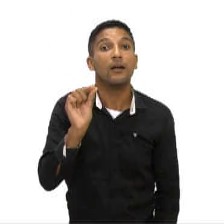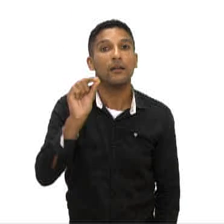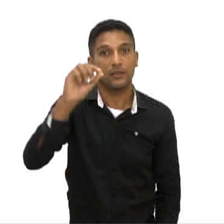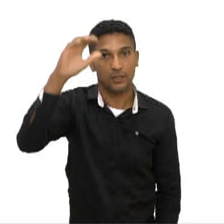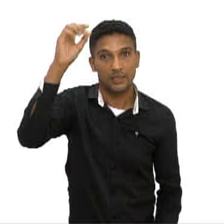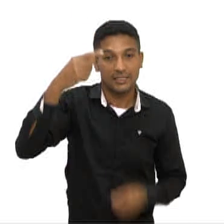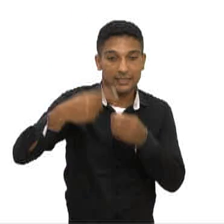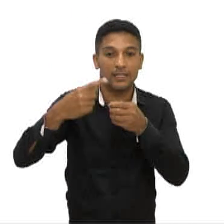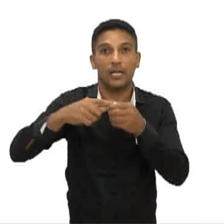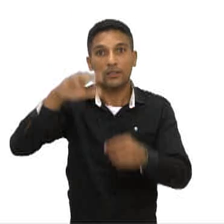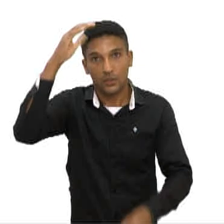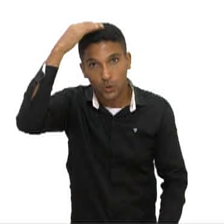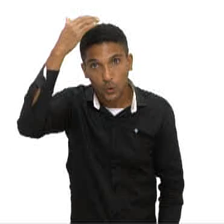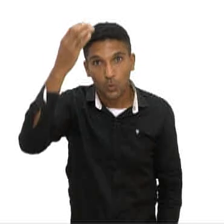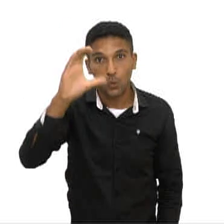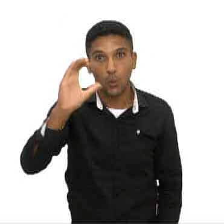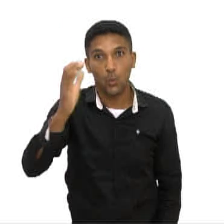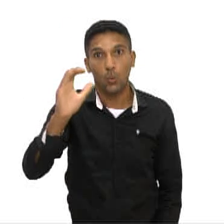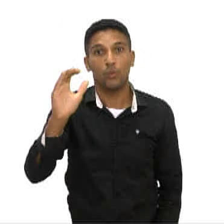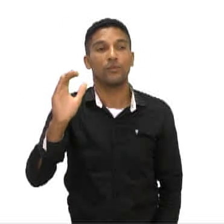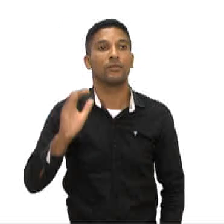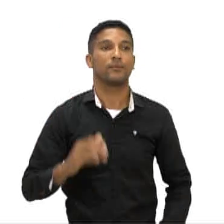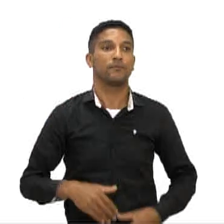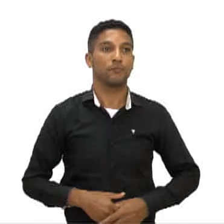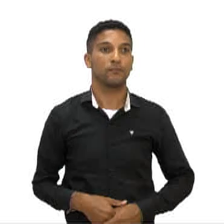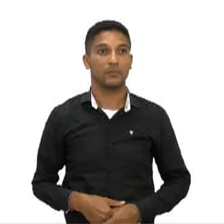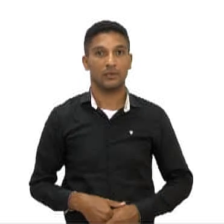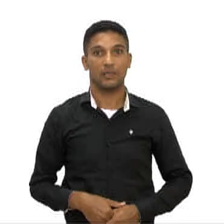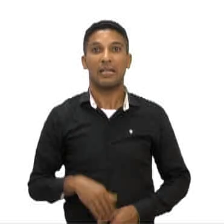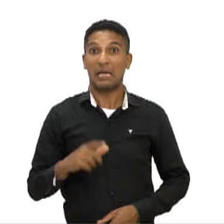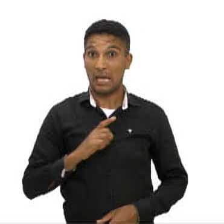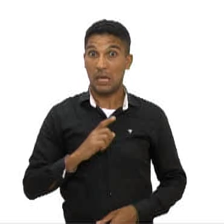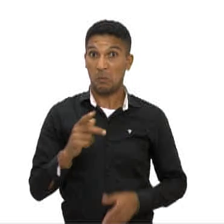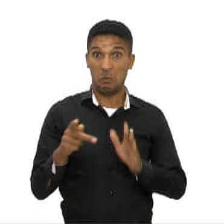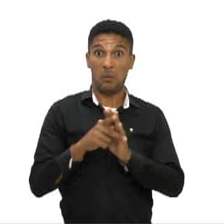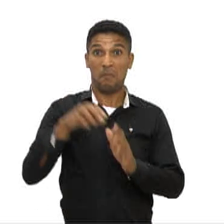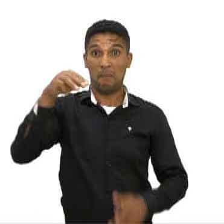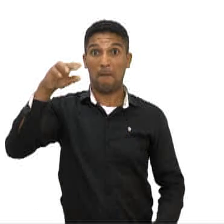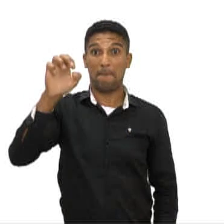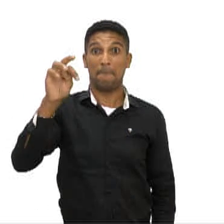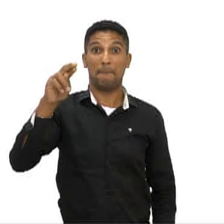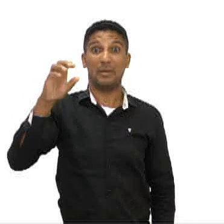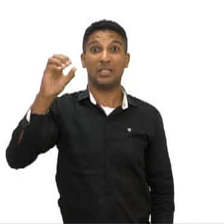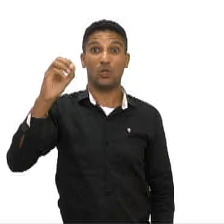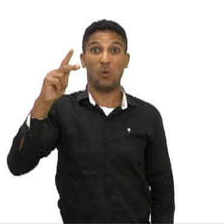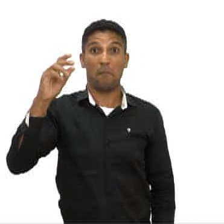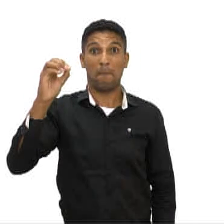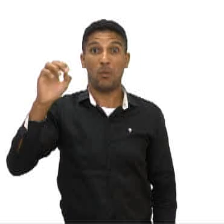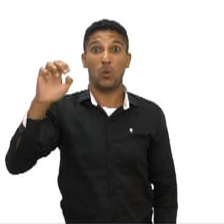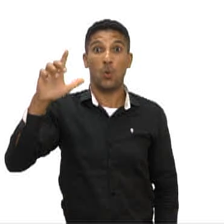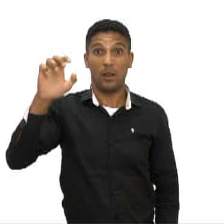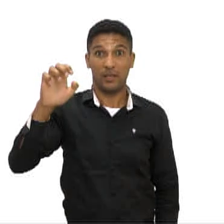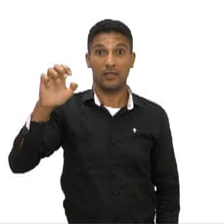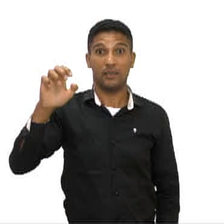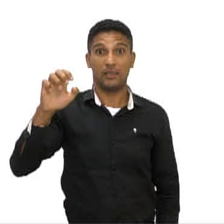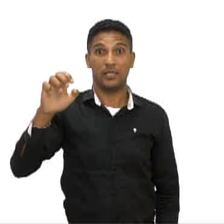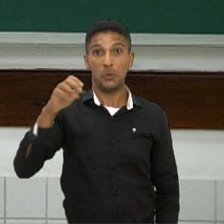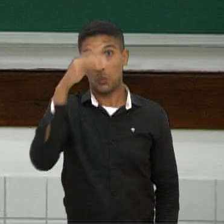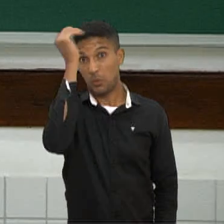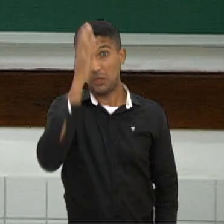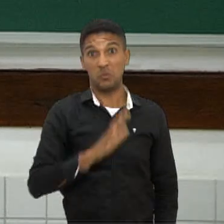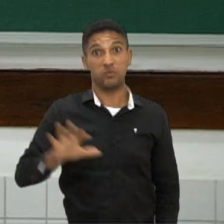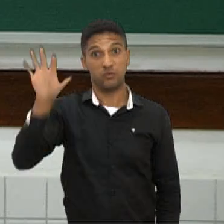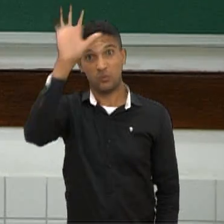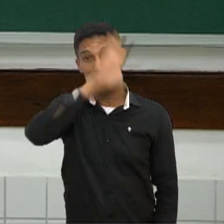quilômetro quadrado, sendo considerada uma metrópole nacional, com maior concentração industrial e